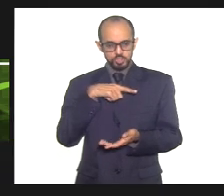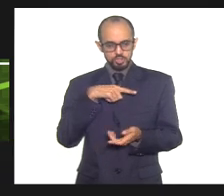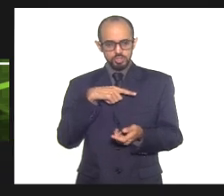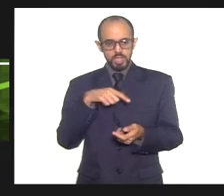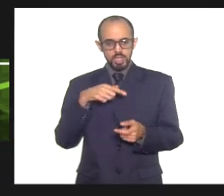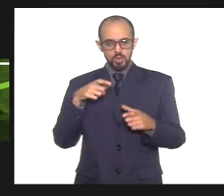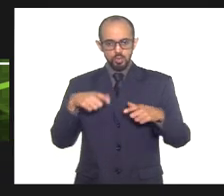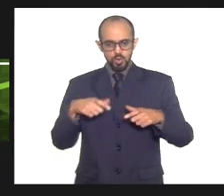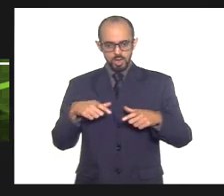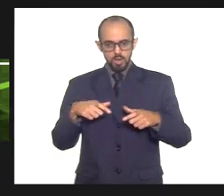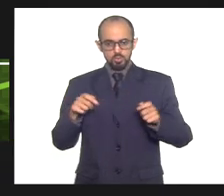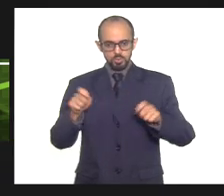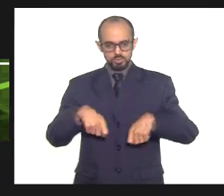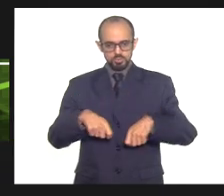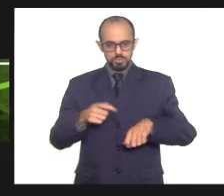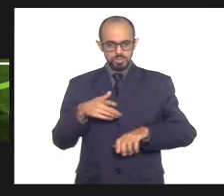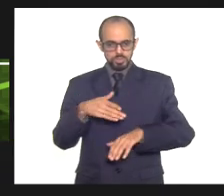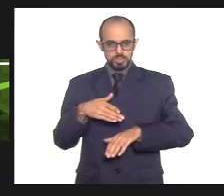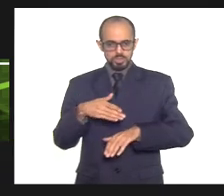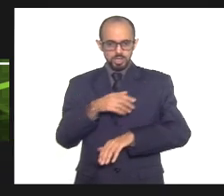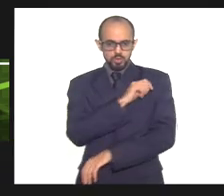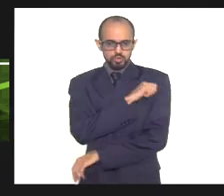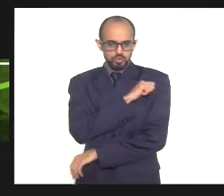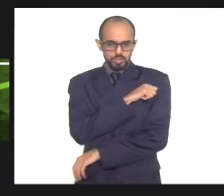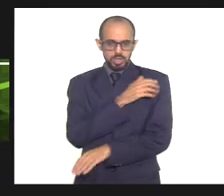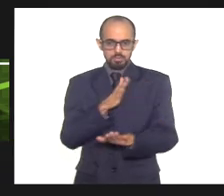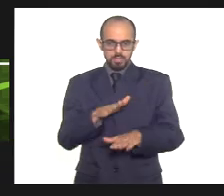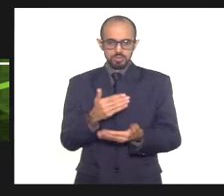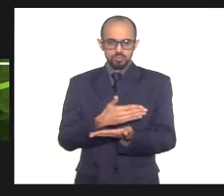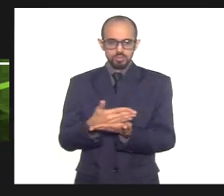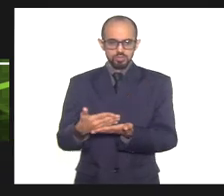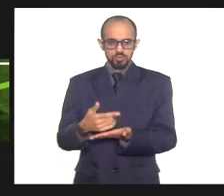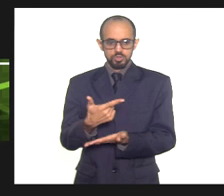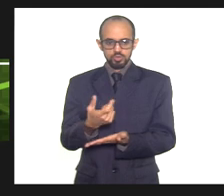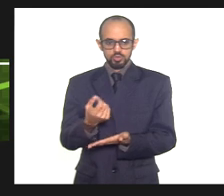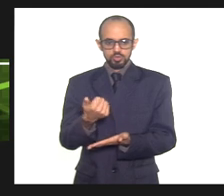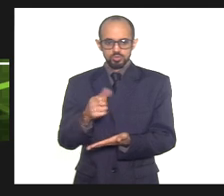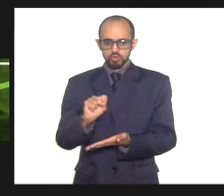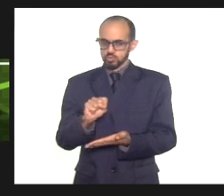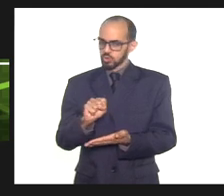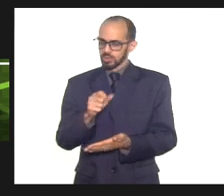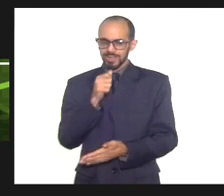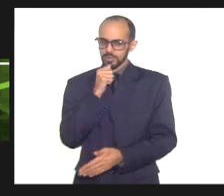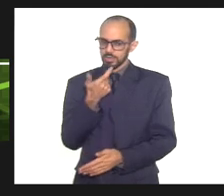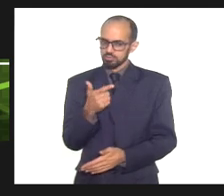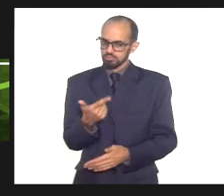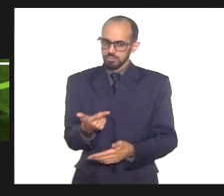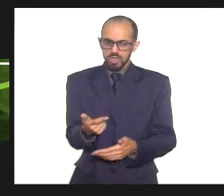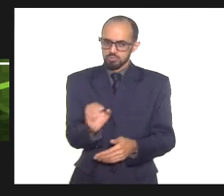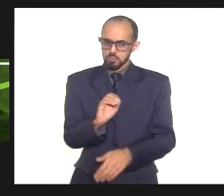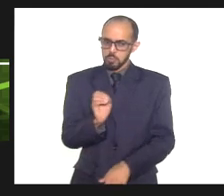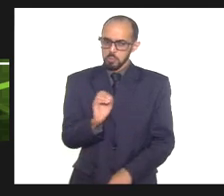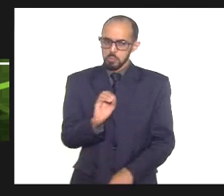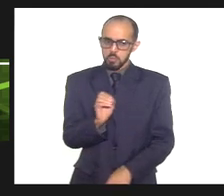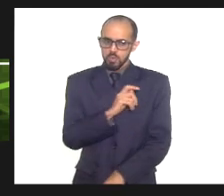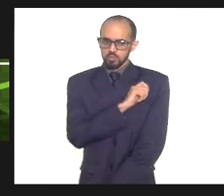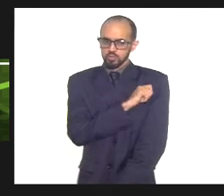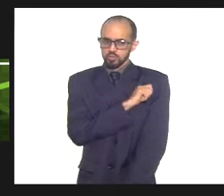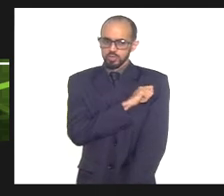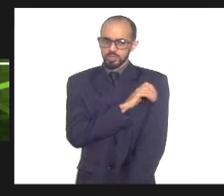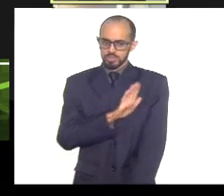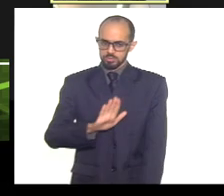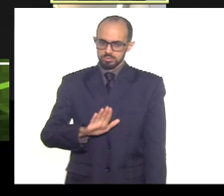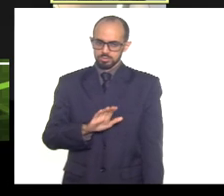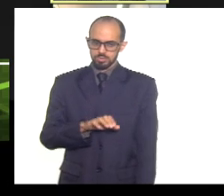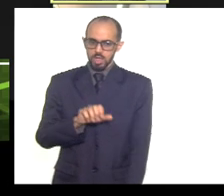a entrada no ativo, em parceria, no ano de 2018, ainda não executamos uma auditoria nesse sentido.